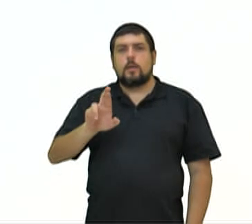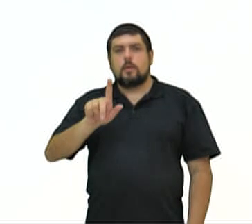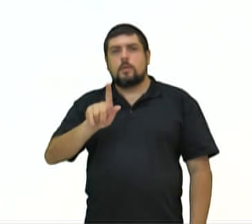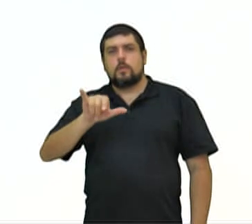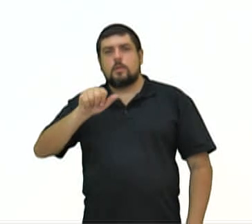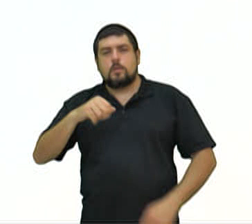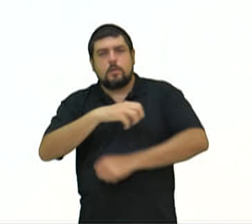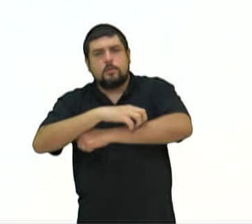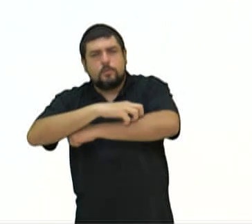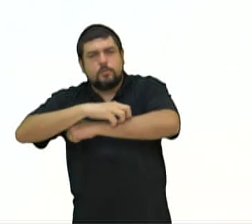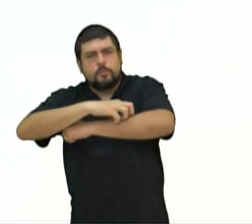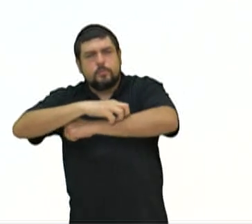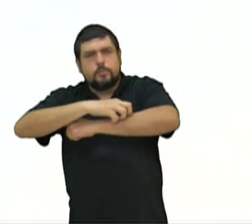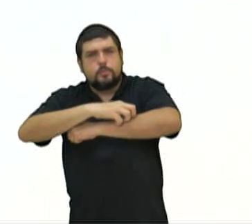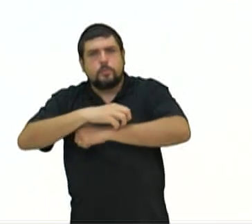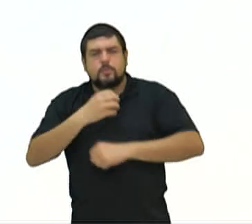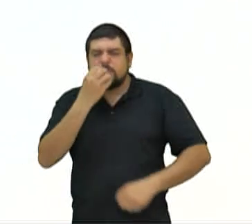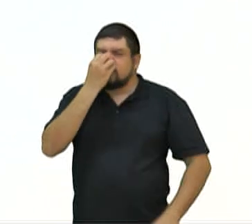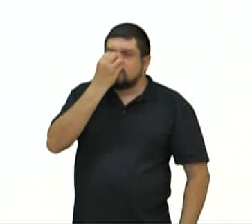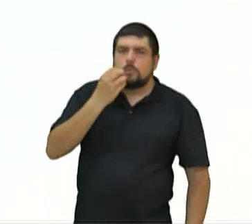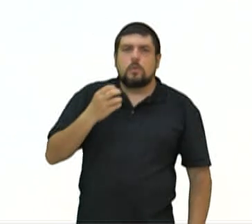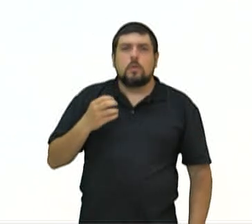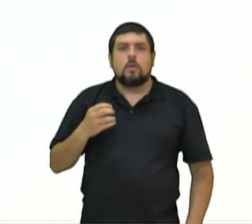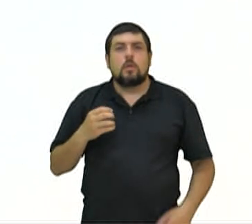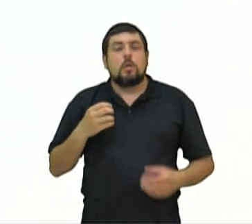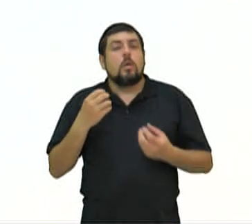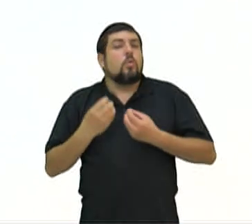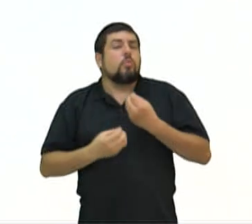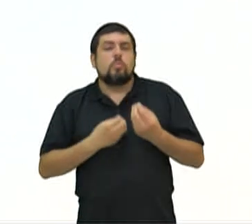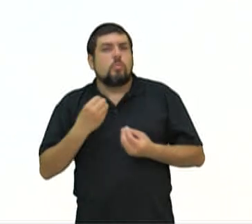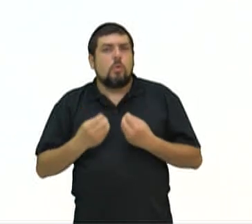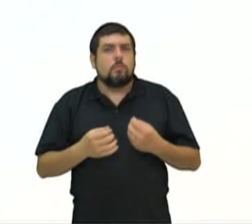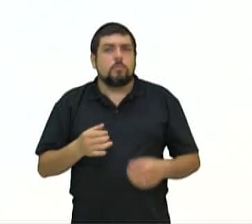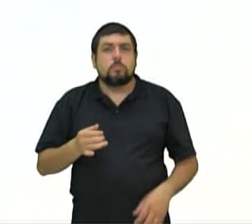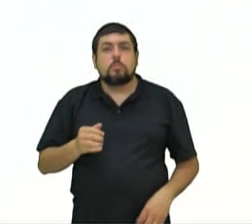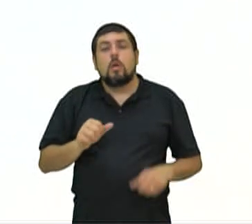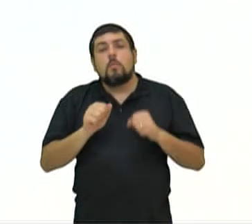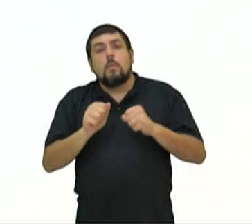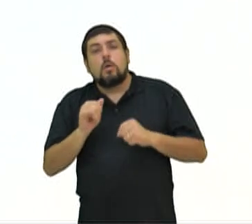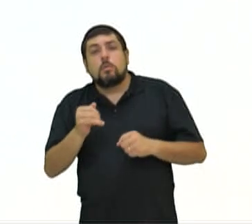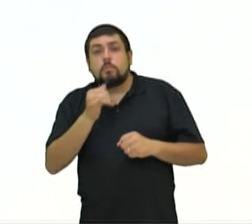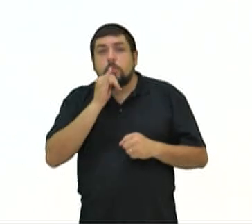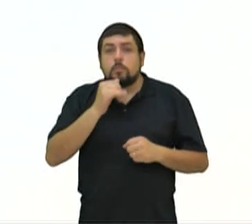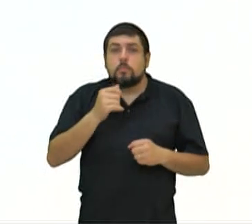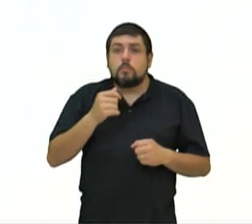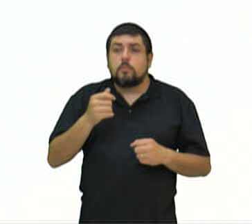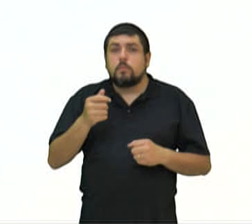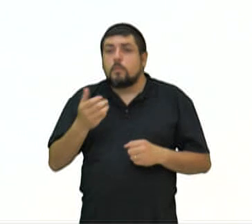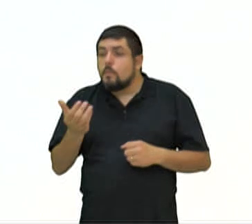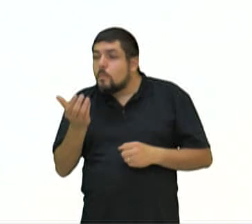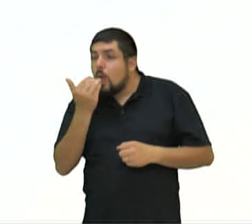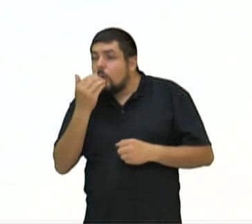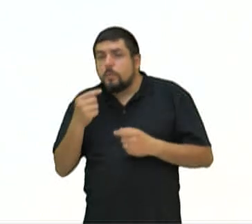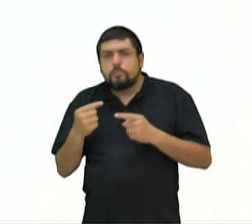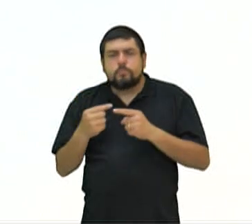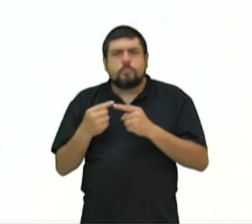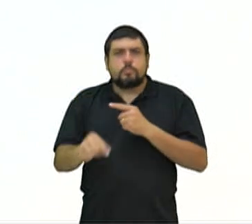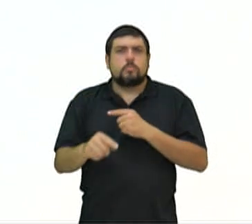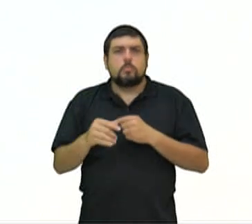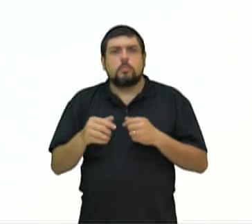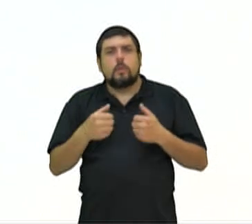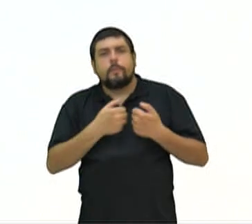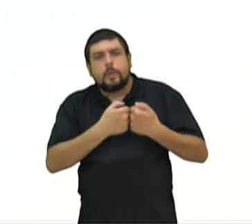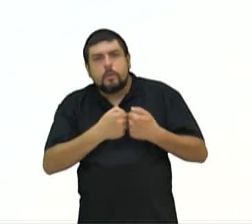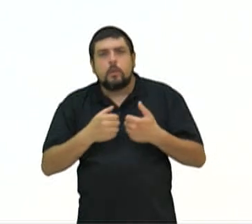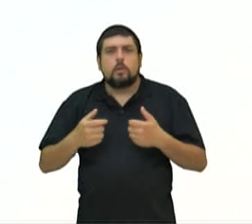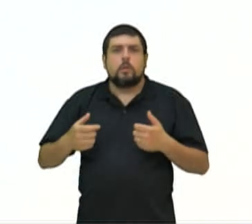acontecem em algumas situações. A pessoa pode ter alergia a algum alimento, como amendoim, como frutos do mar, leite,